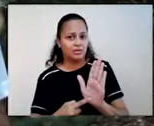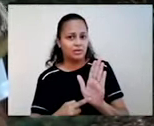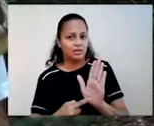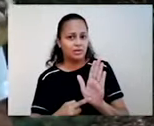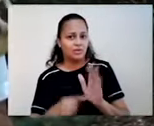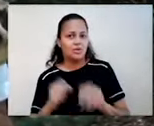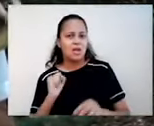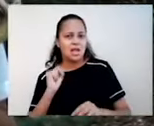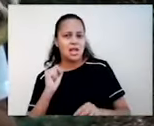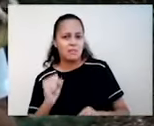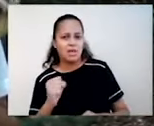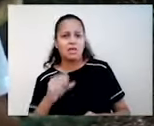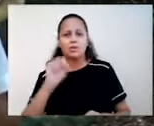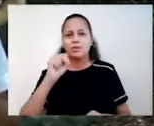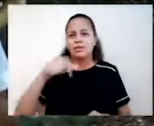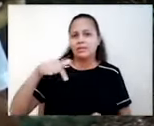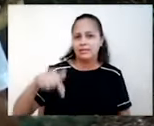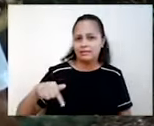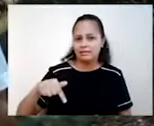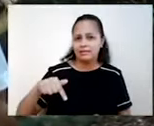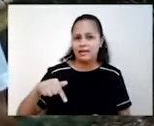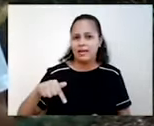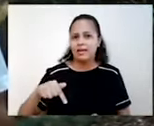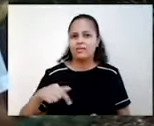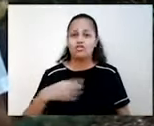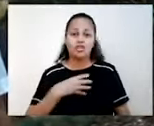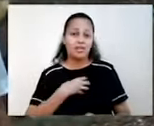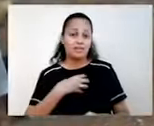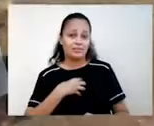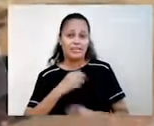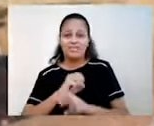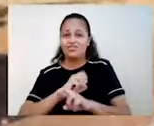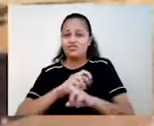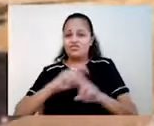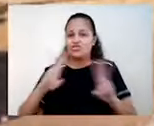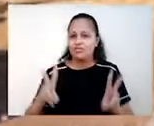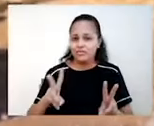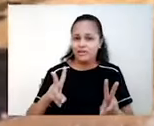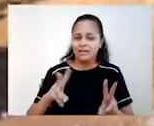até 87 espécies diferentes de animais na natureza.